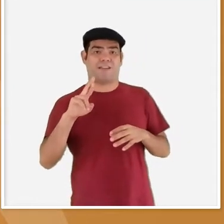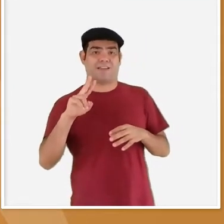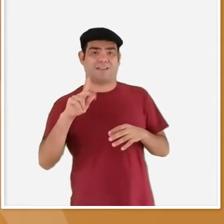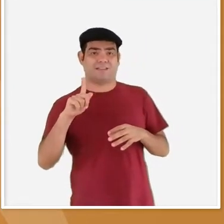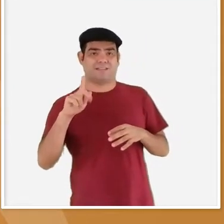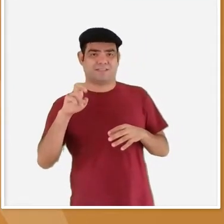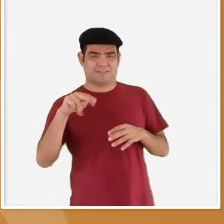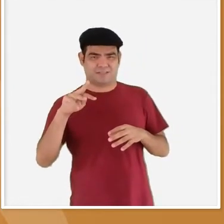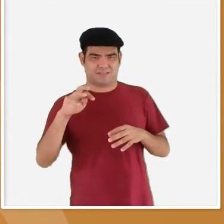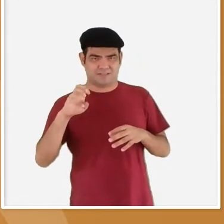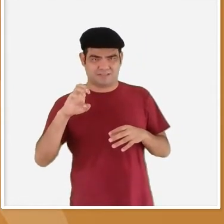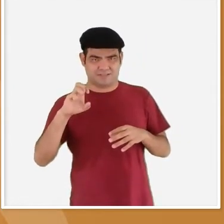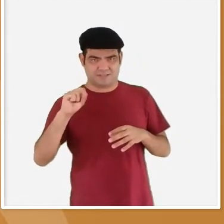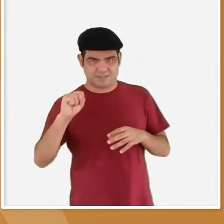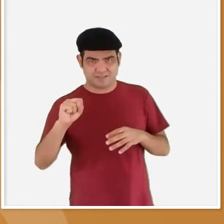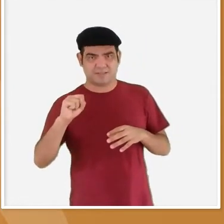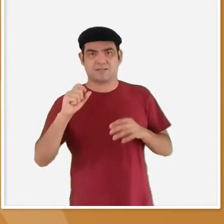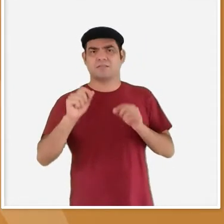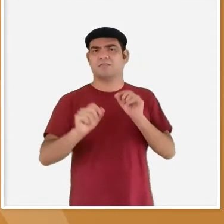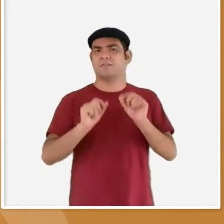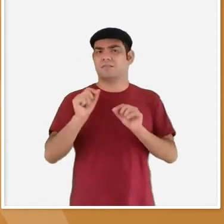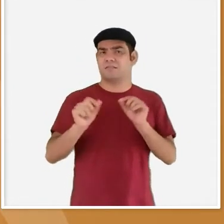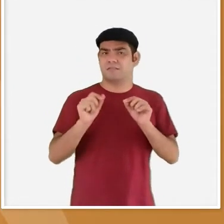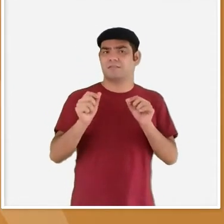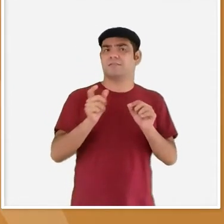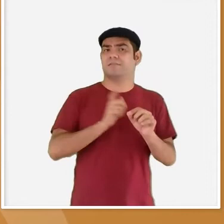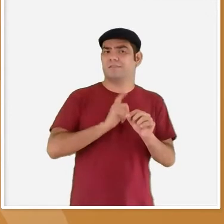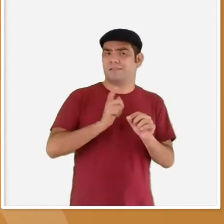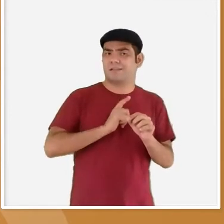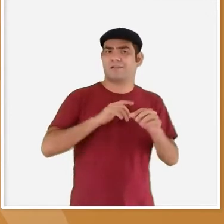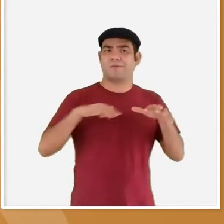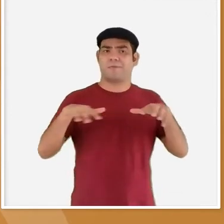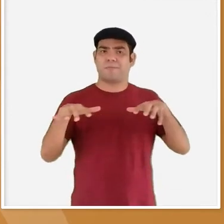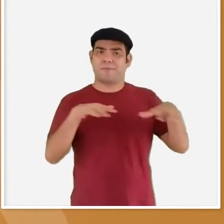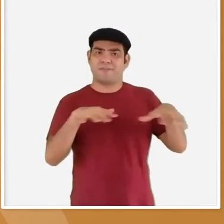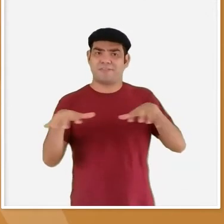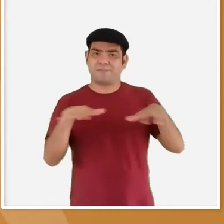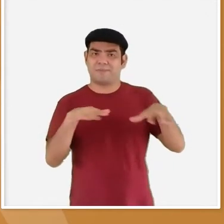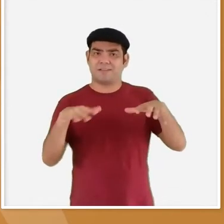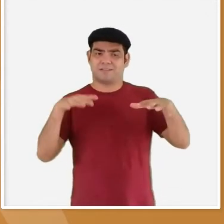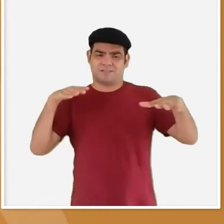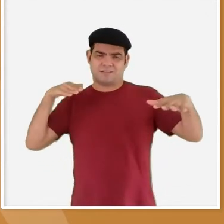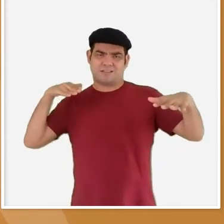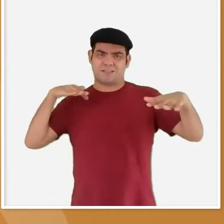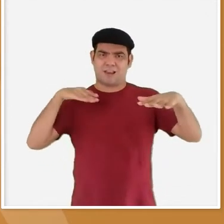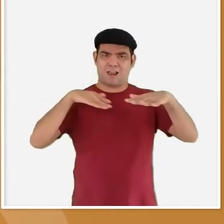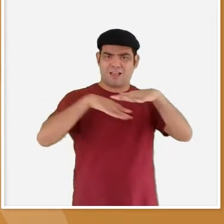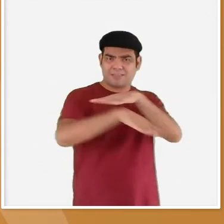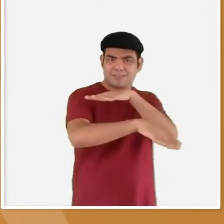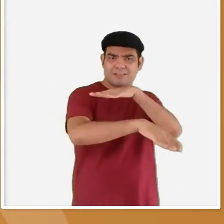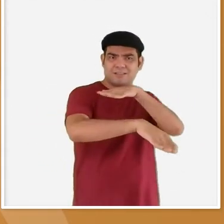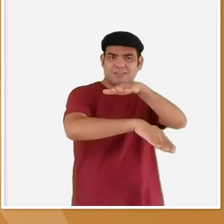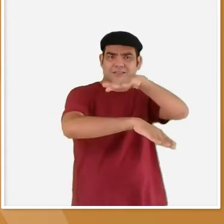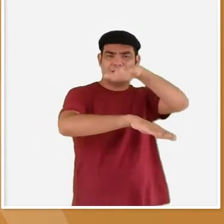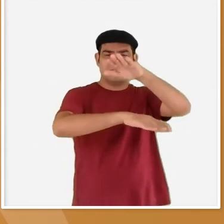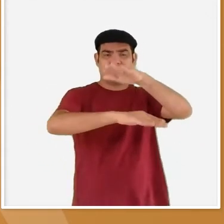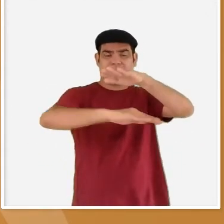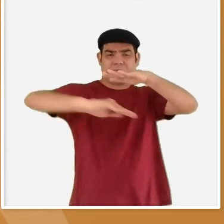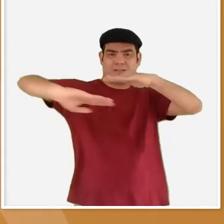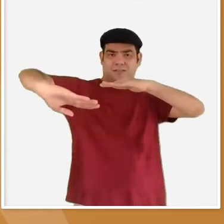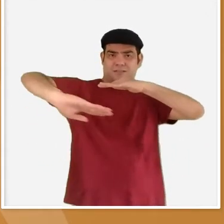placas convergentes fazem com que exista esse movimento de entrada e saída das placas tectônicas, e aí nós temos o surgimento